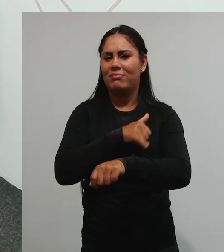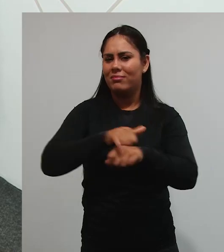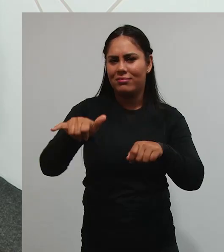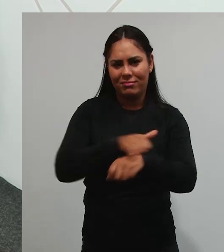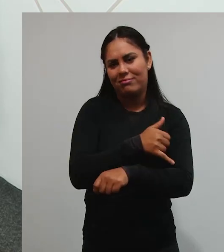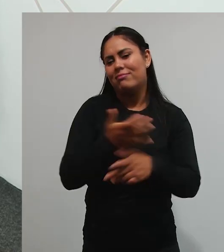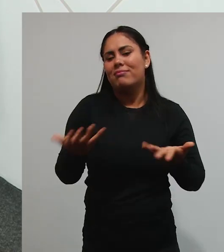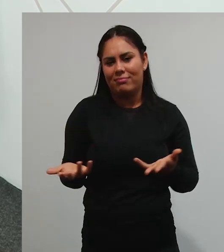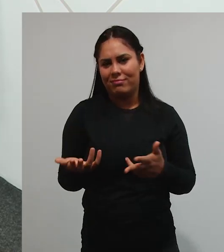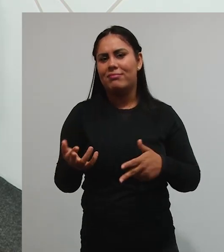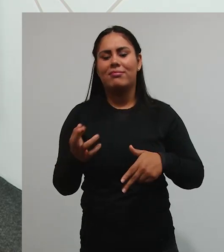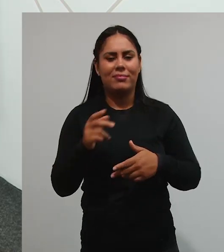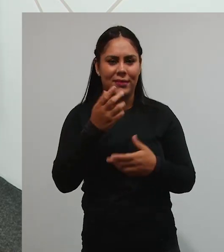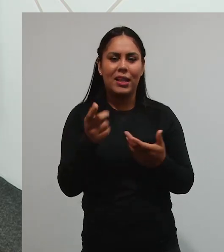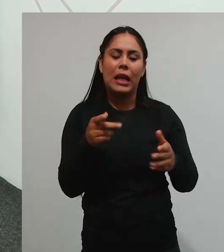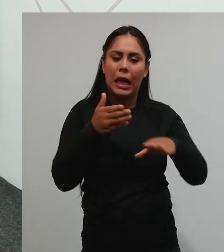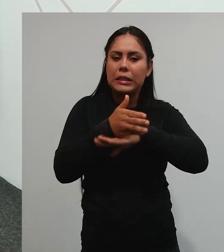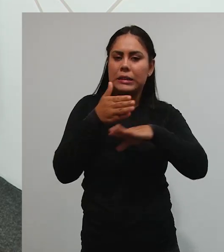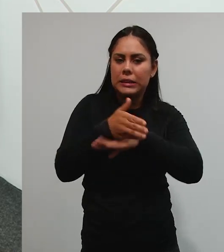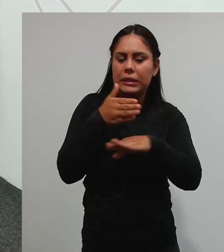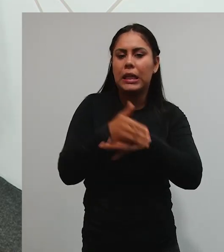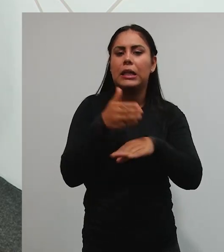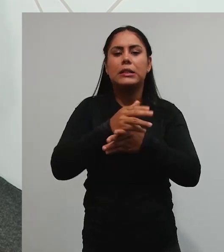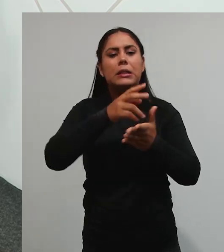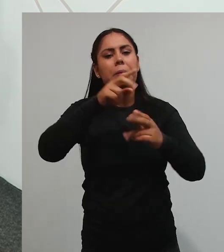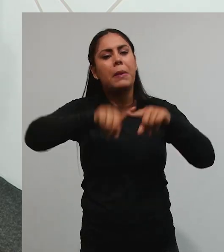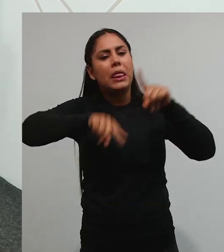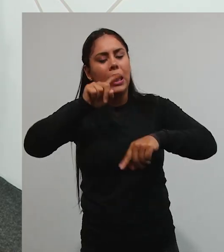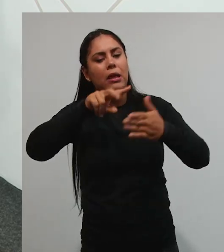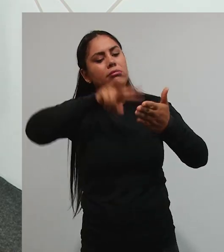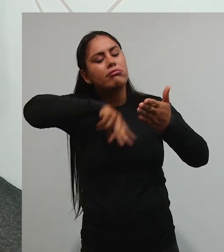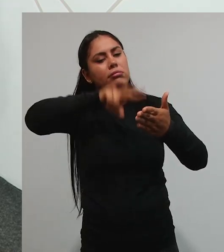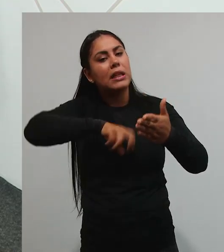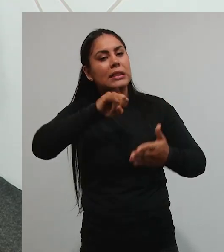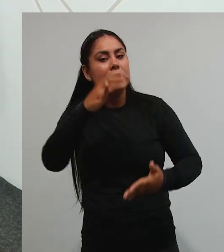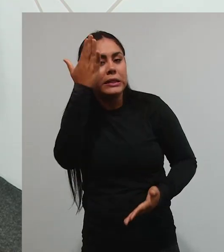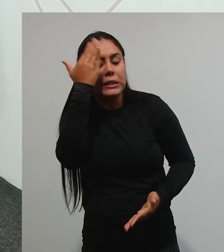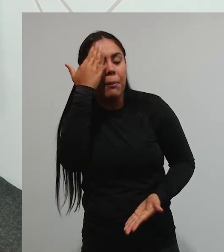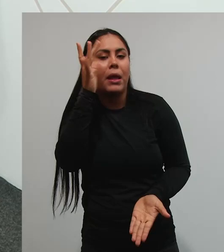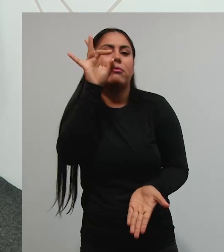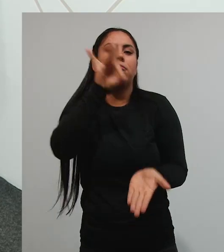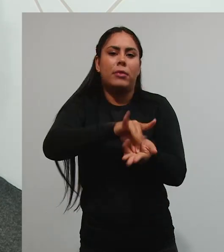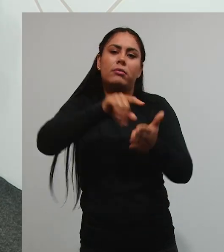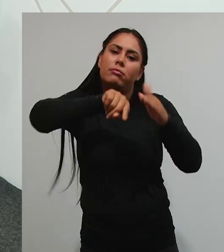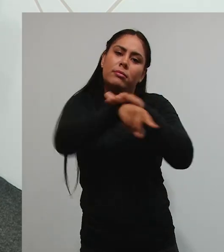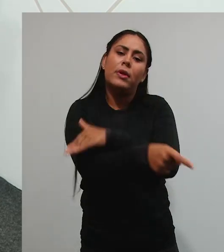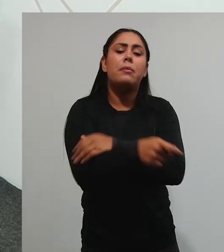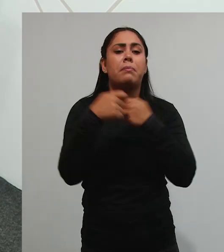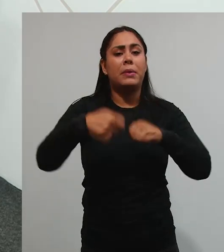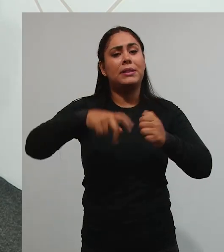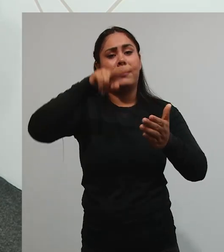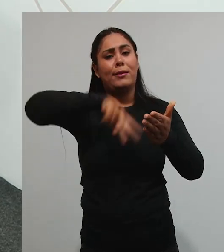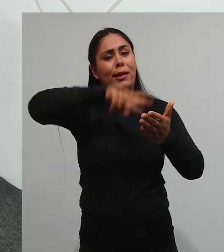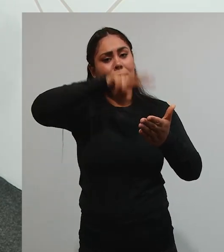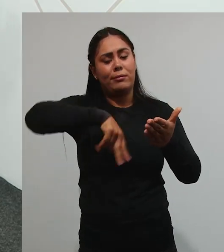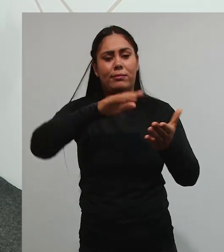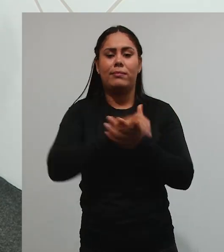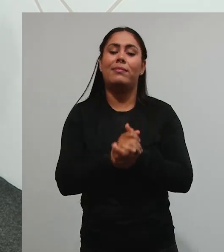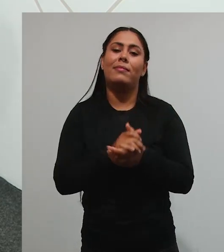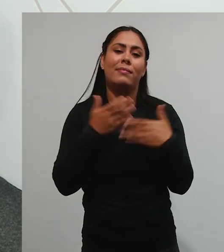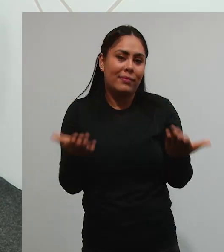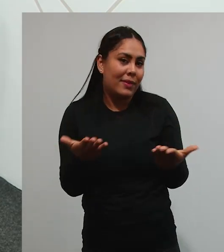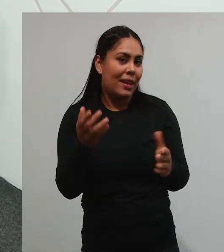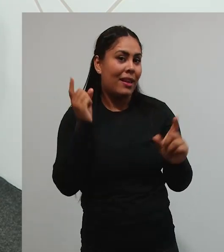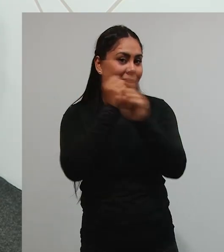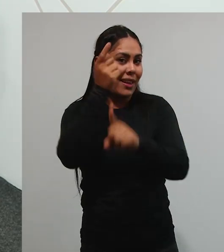minutos é o que a gente pôde fazer, são generalizações, evidentemente, acesse os materiais, leia, porque para saber de verdade o que aconteceu, você